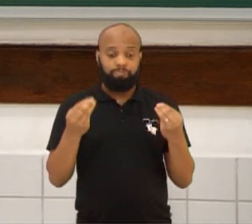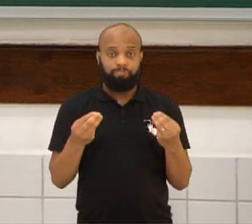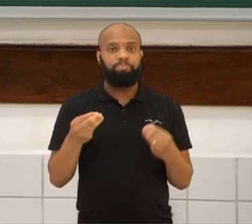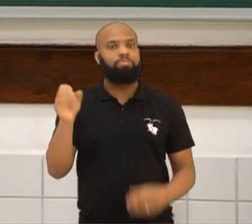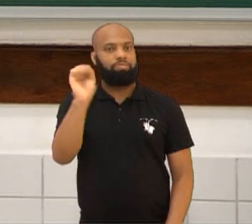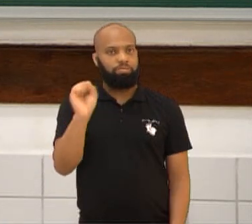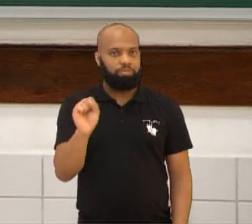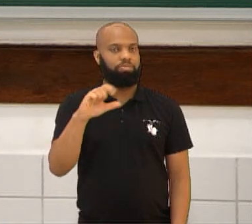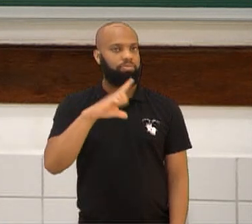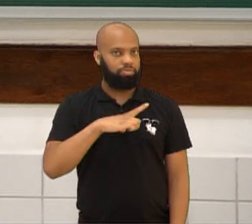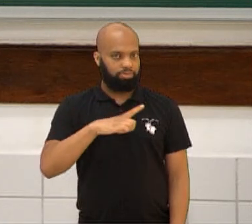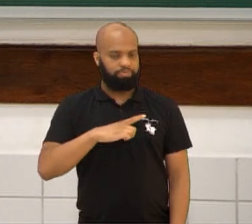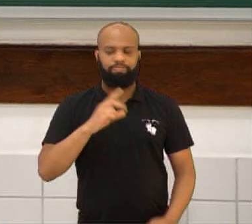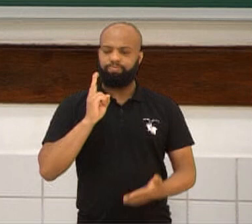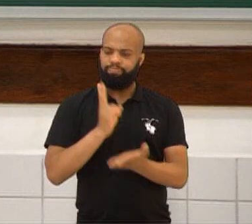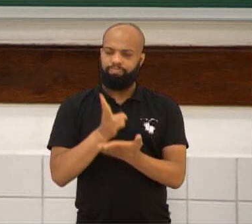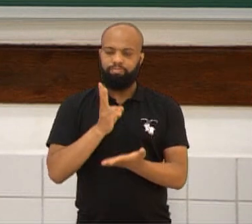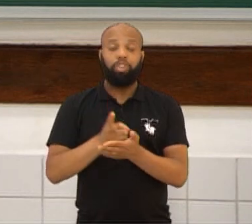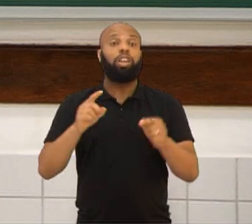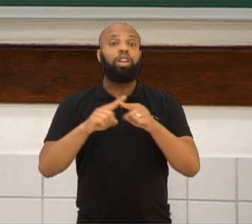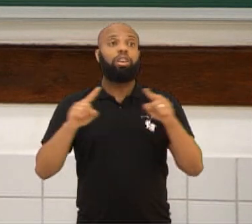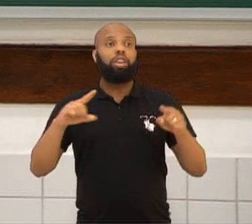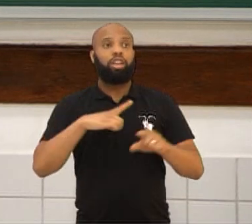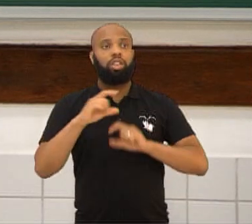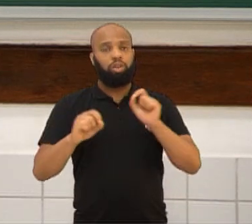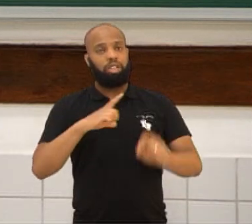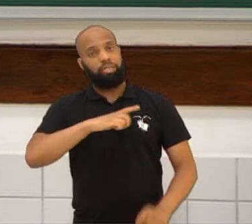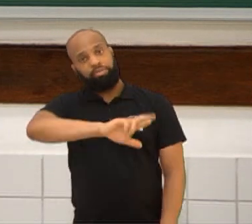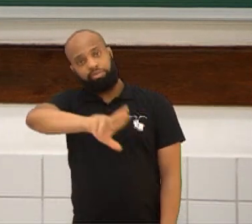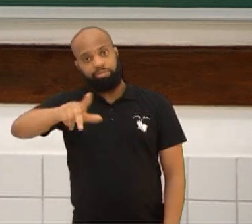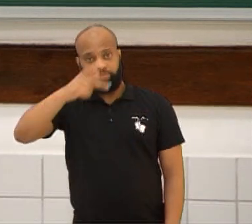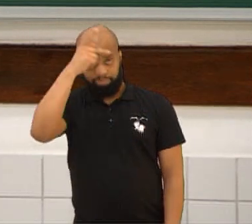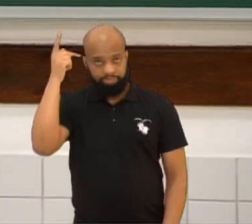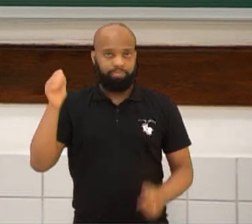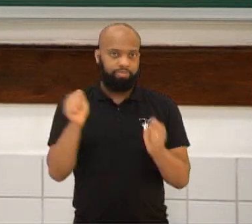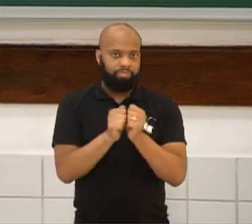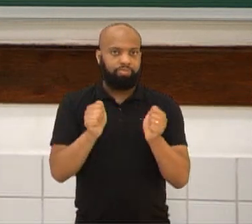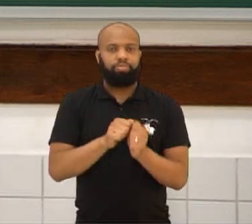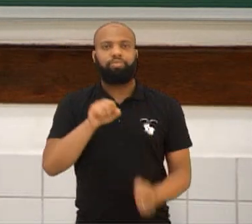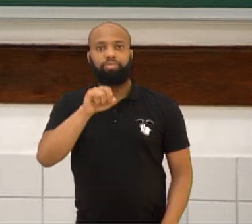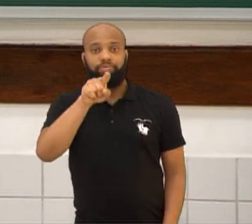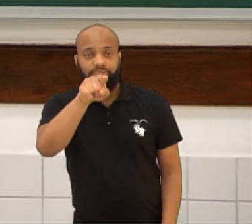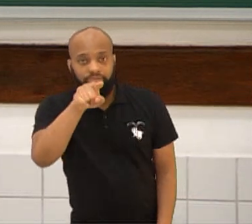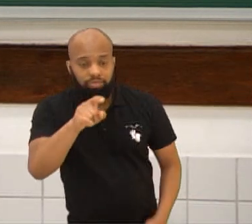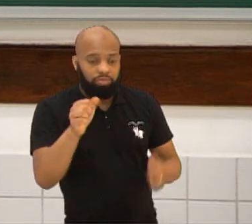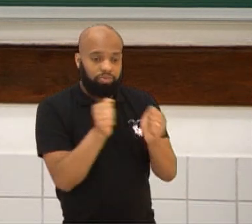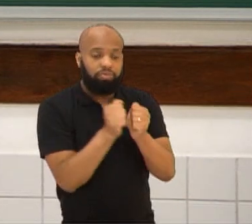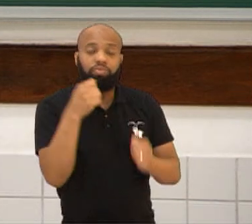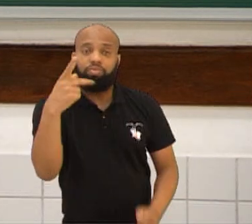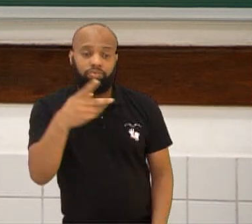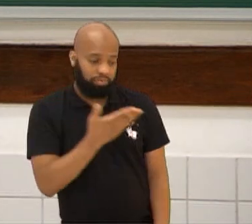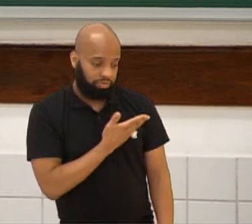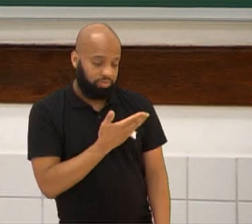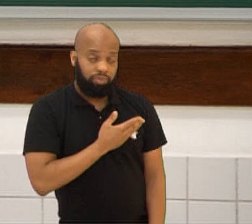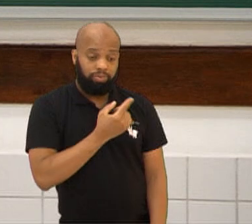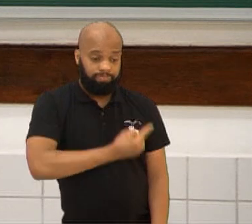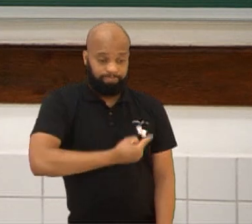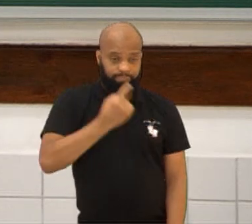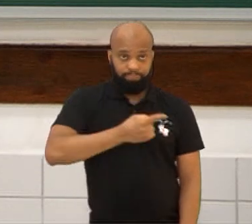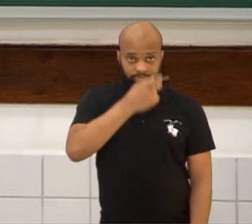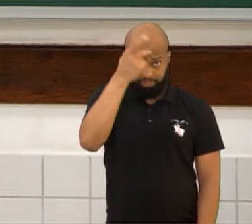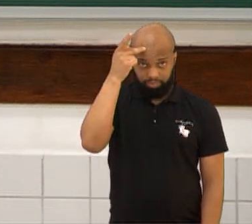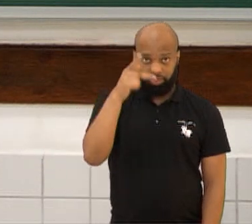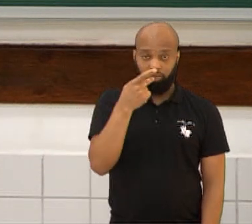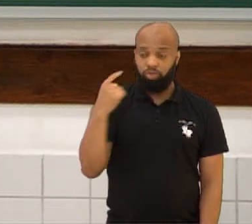mesma coisa, só que mais que uma pessoa. Quando está você e o seu amigo, na primeira pessoa eu